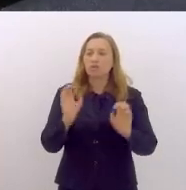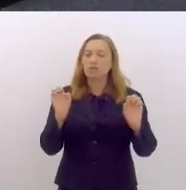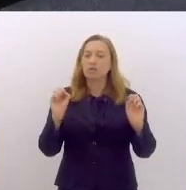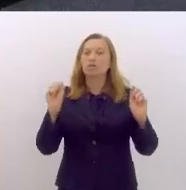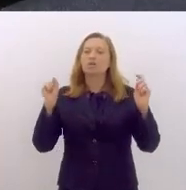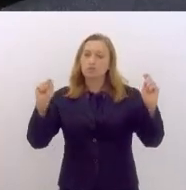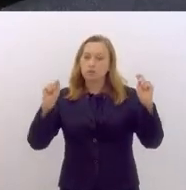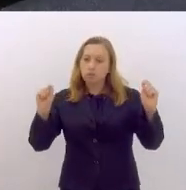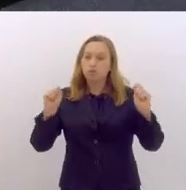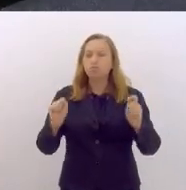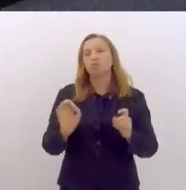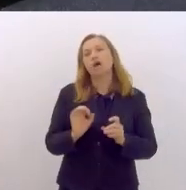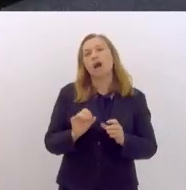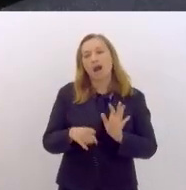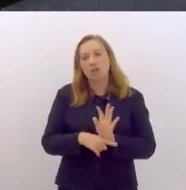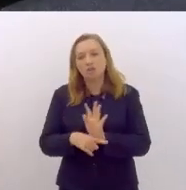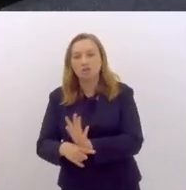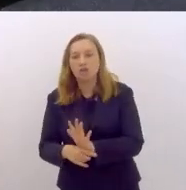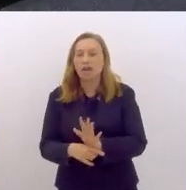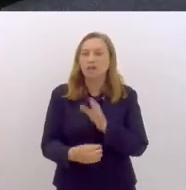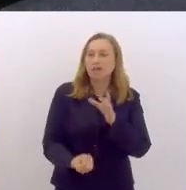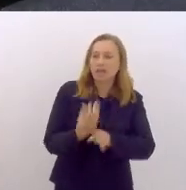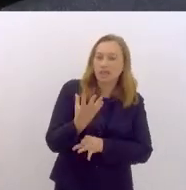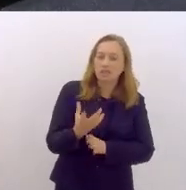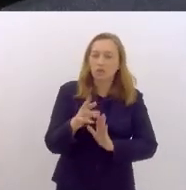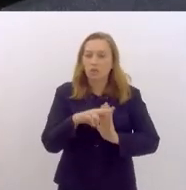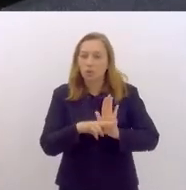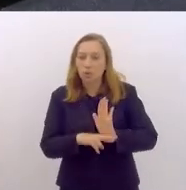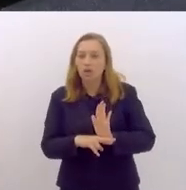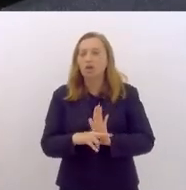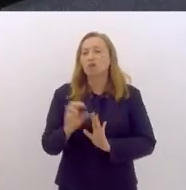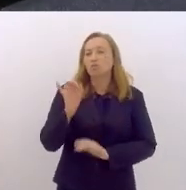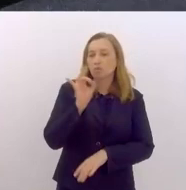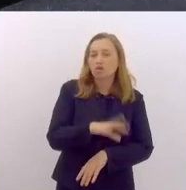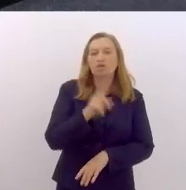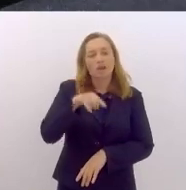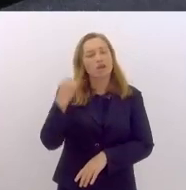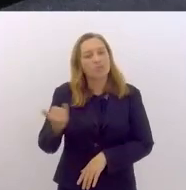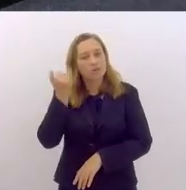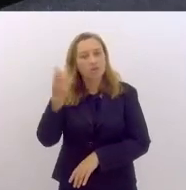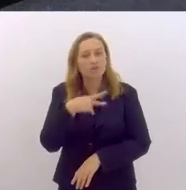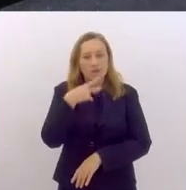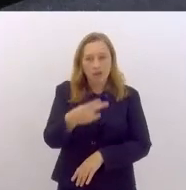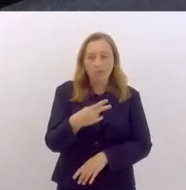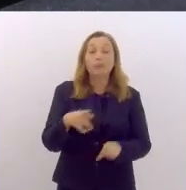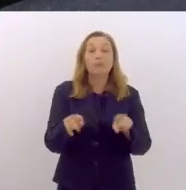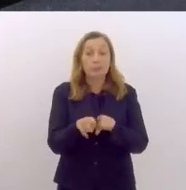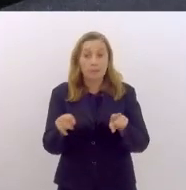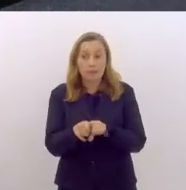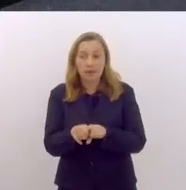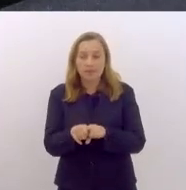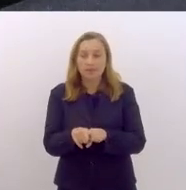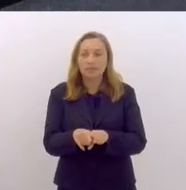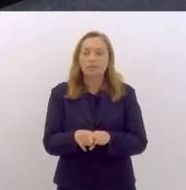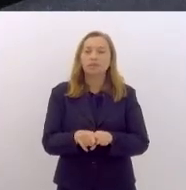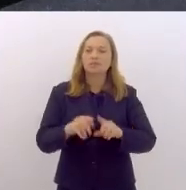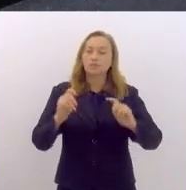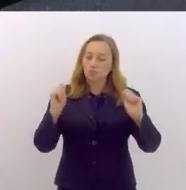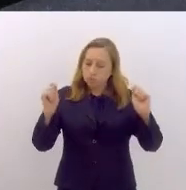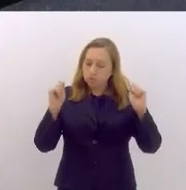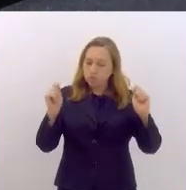formulação das diretrizes, dos critérios, enfim. E, por último, uma coisa que é importante ressaltar, também no tocante às